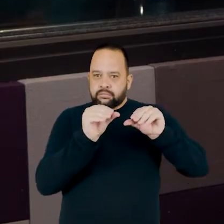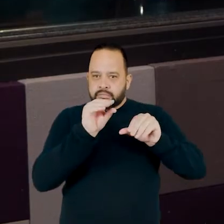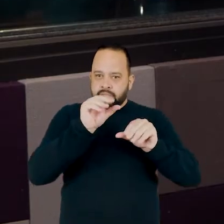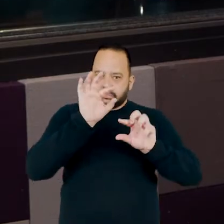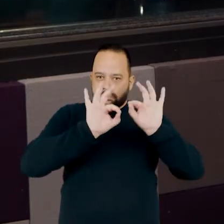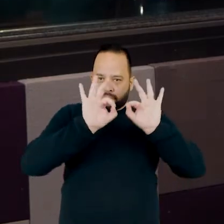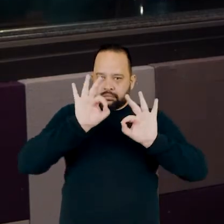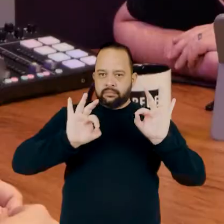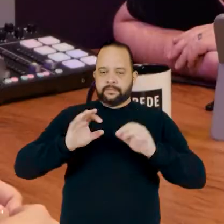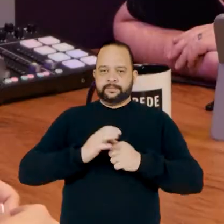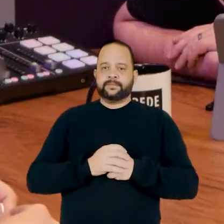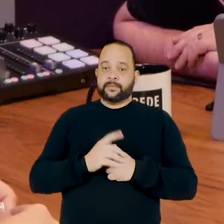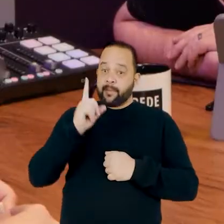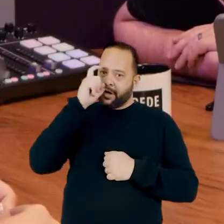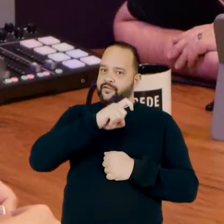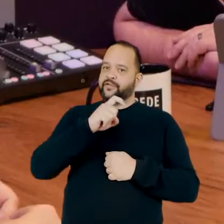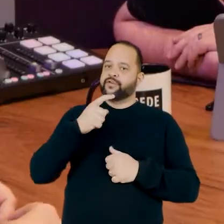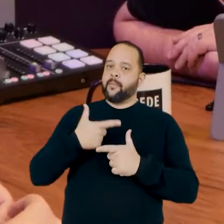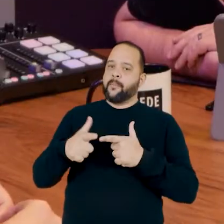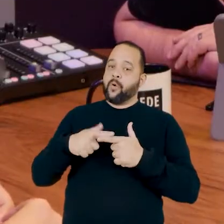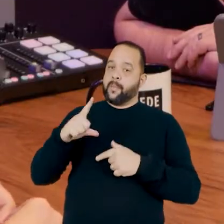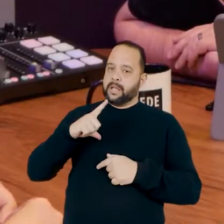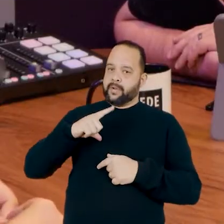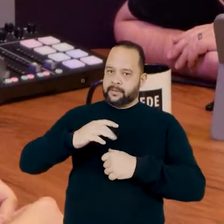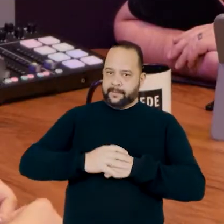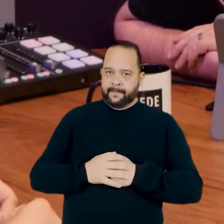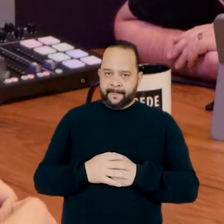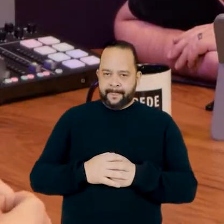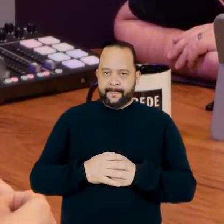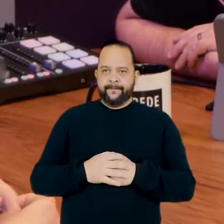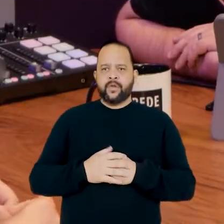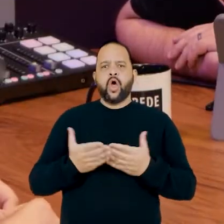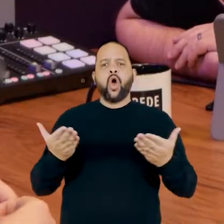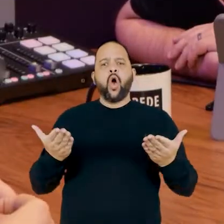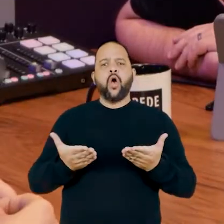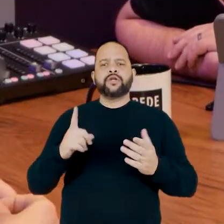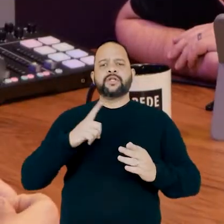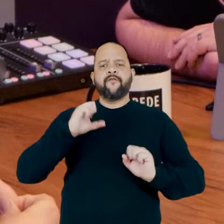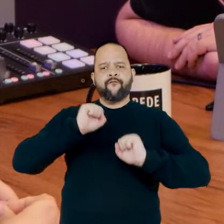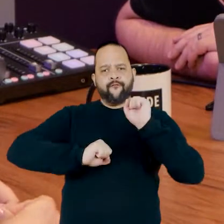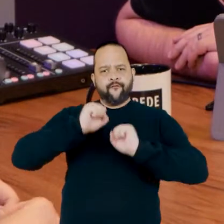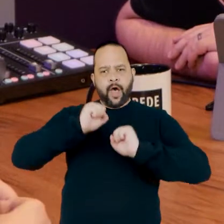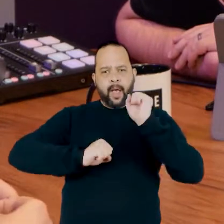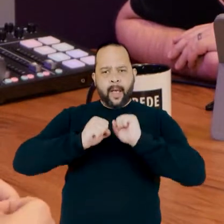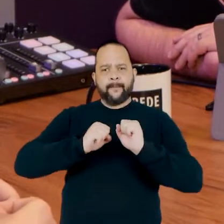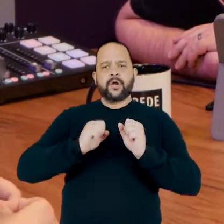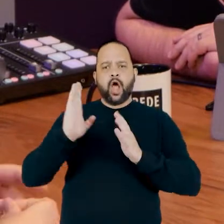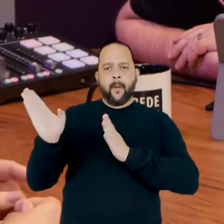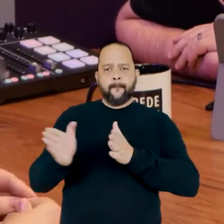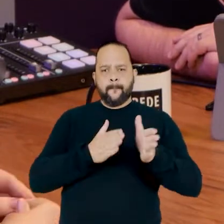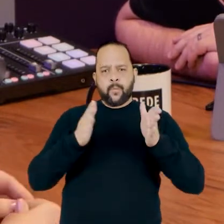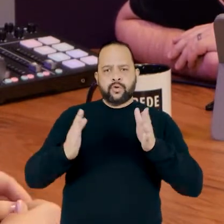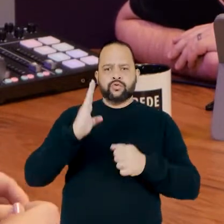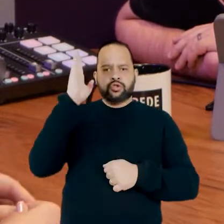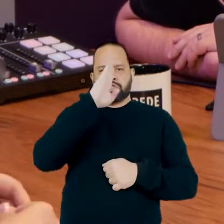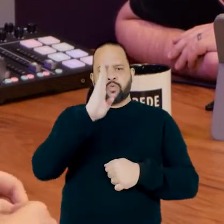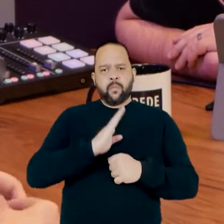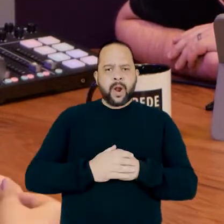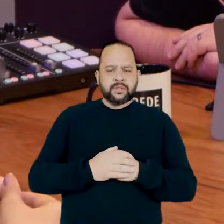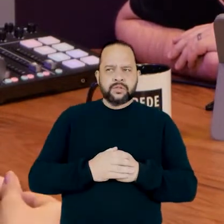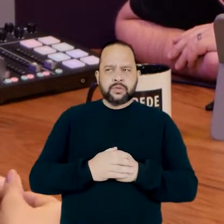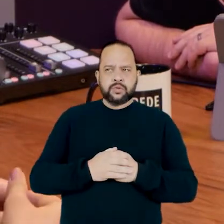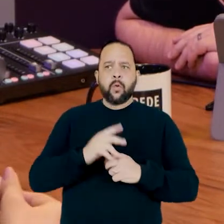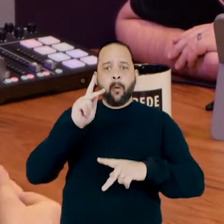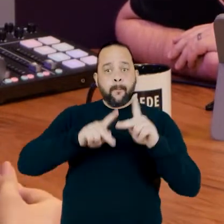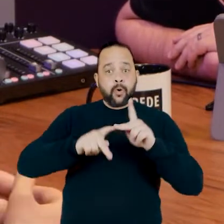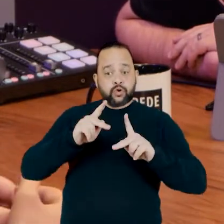disso acontecer. Não, faz sentido. E hoje vocês têm fábrica no Brasil, o produto de vocês é importado, como que